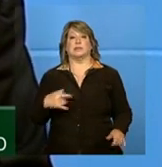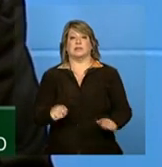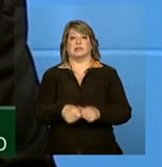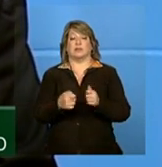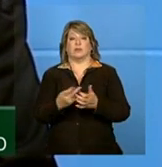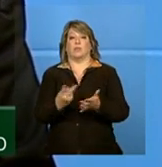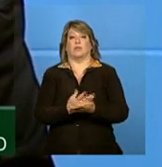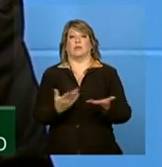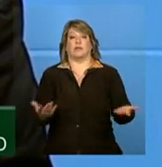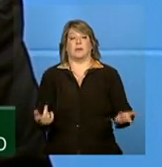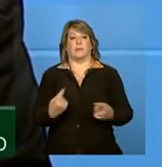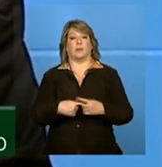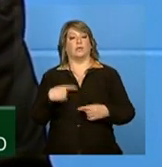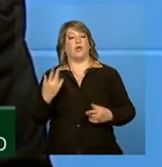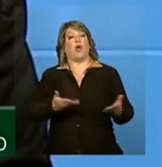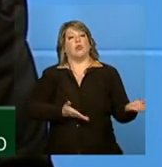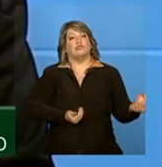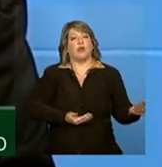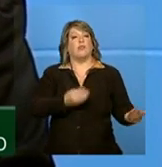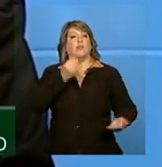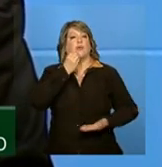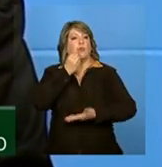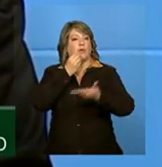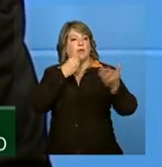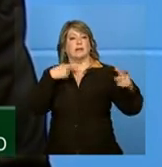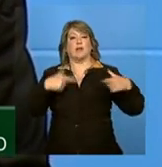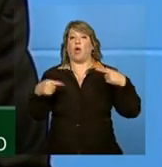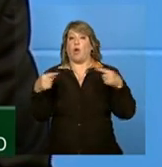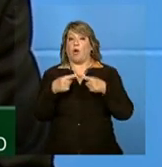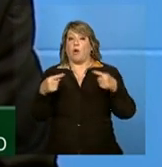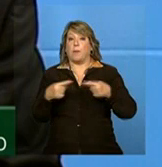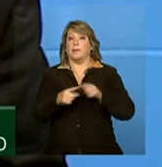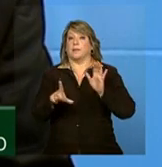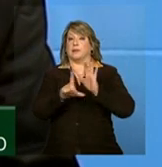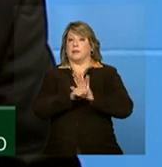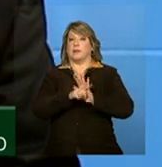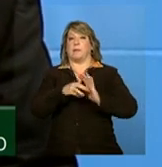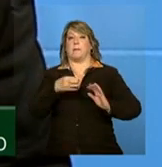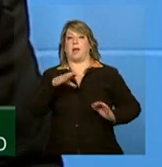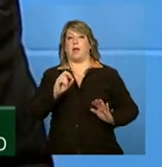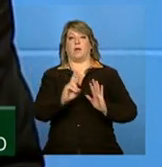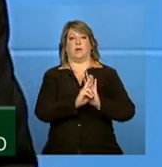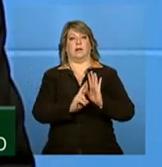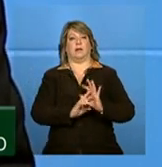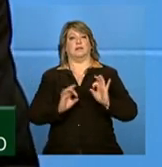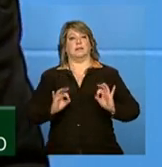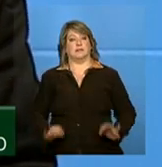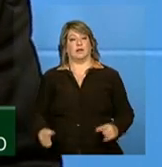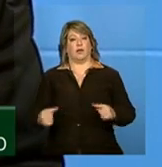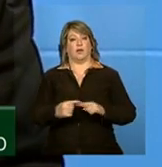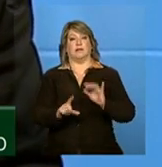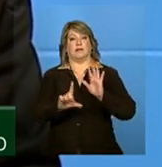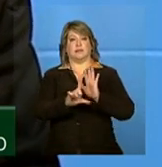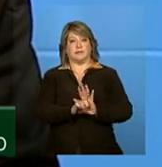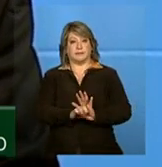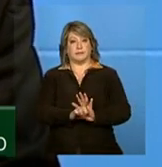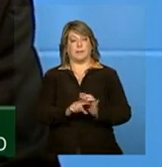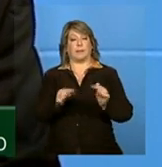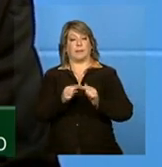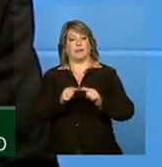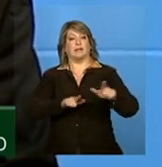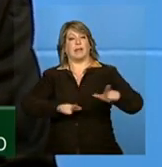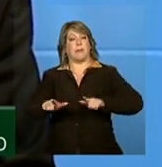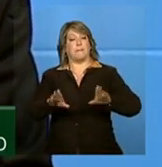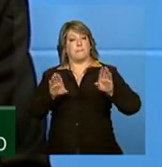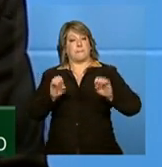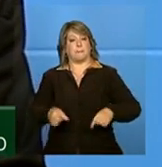estabelecer oportunidades de emprego para os jovens, de acordo com o marco legal e condições de trabalho pré-estabelecidos. Então, por